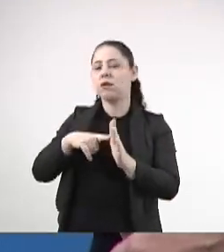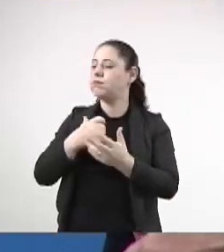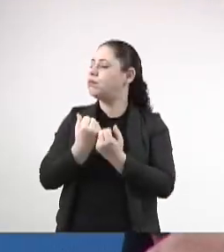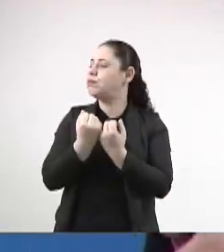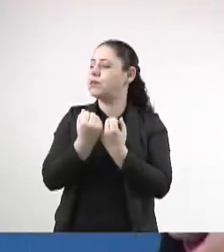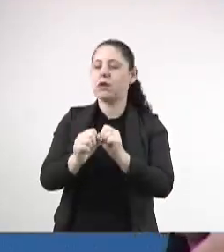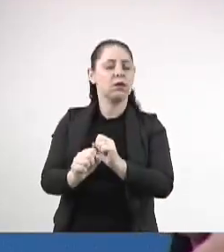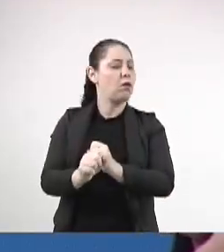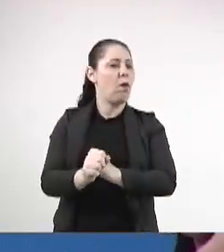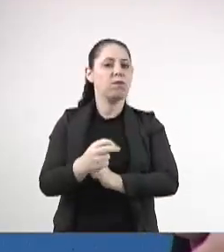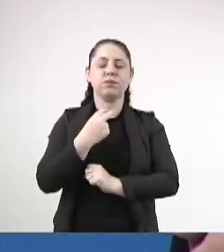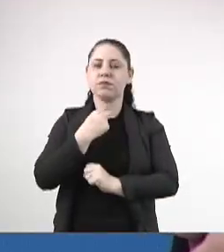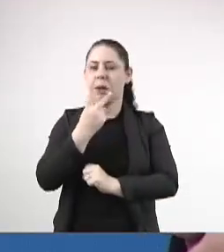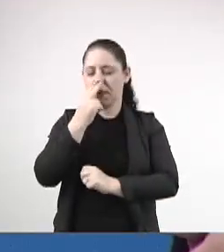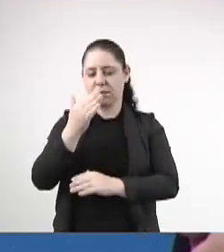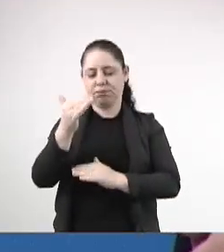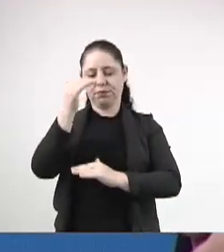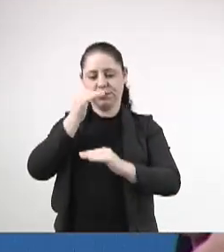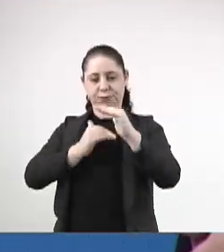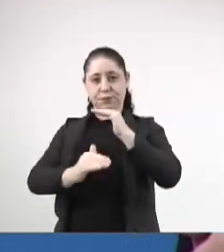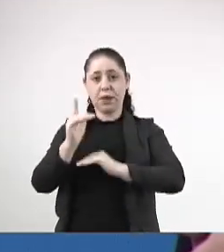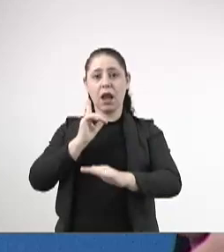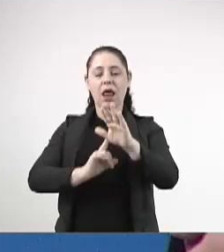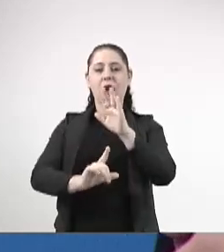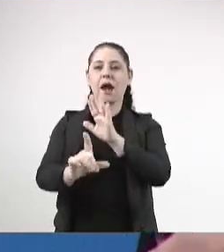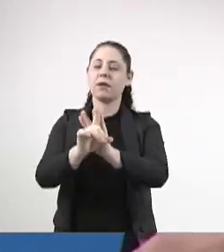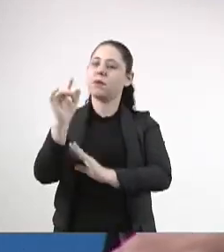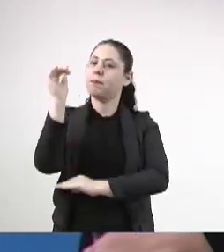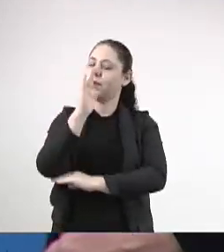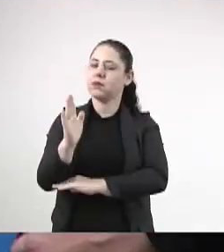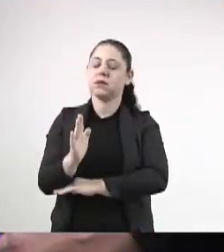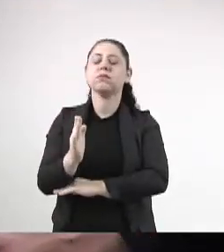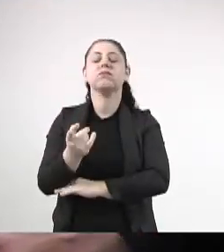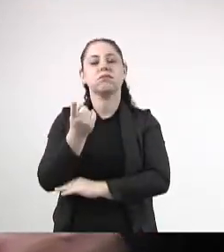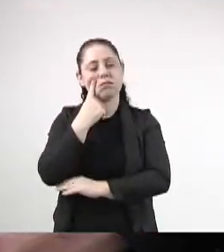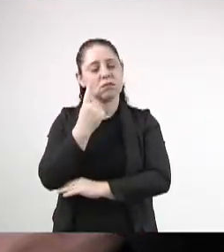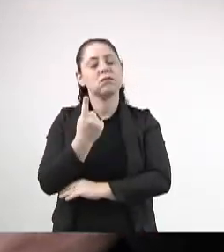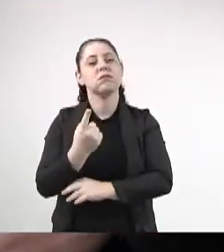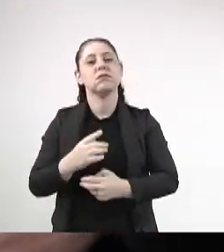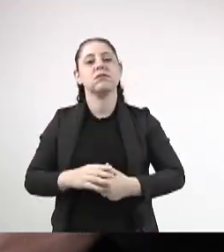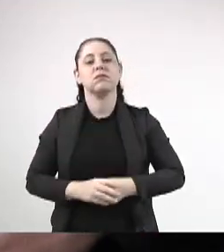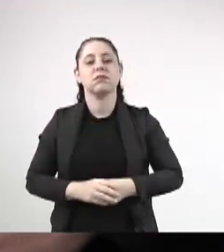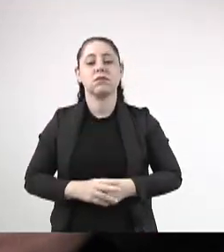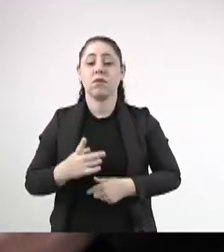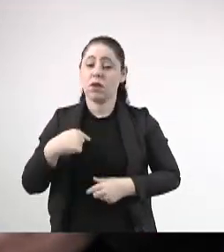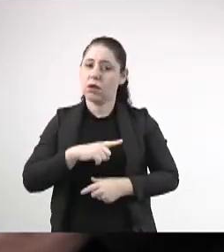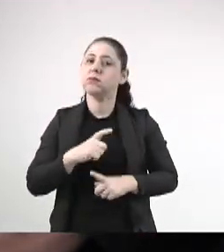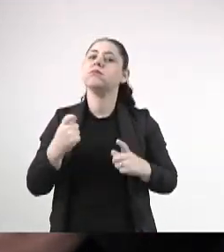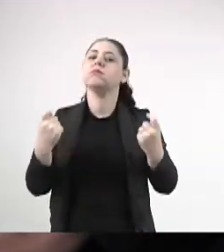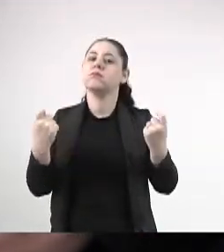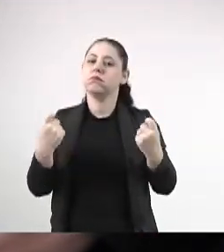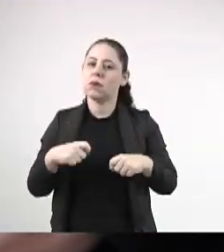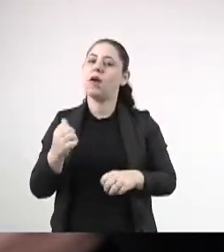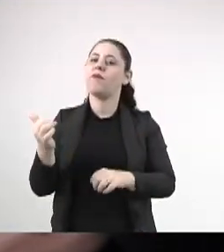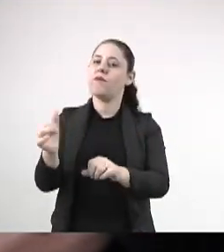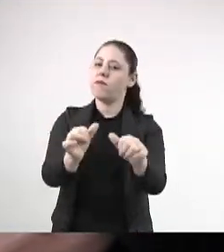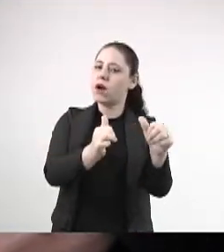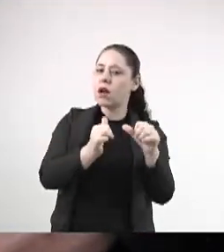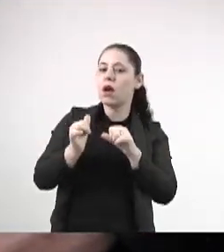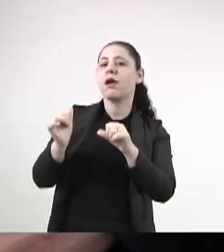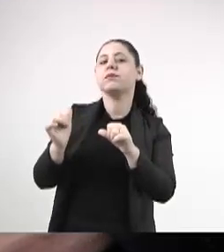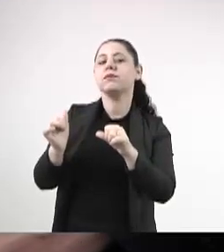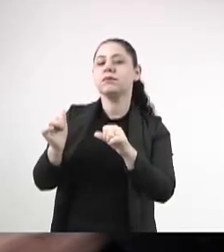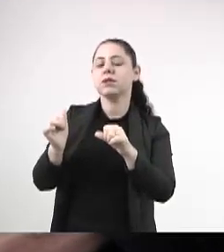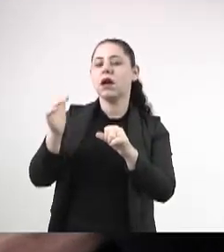Eu vejo isso como um retrocesso total nesse país. Total. Nós precisamos avaliar muito bem